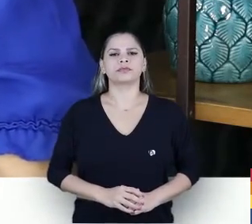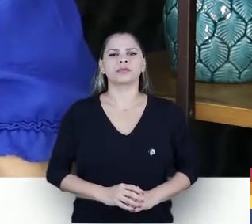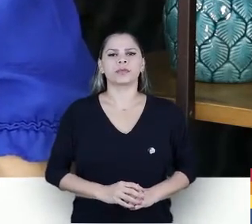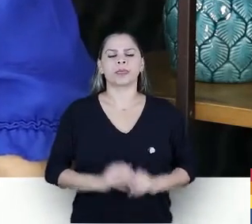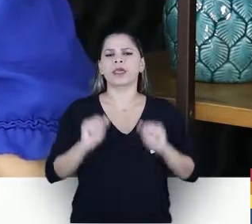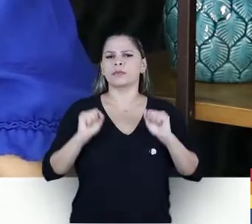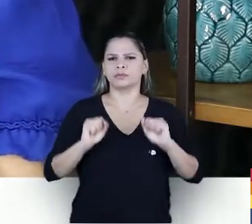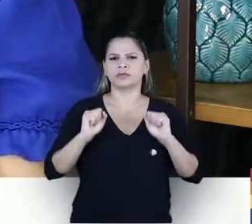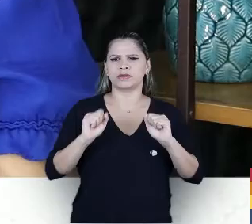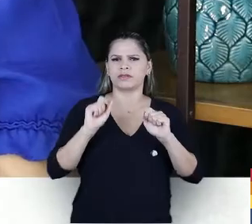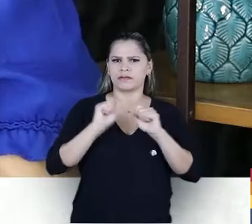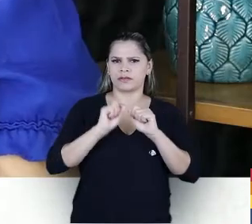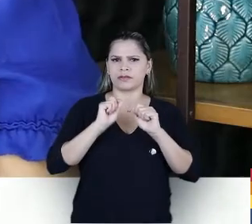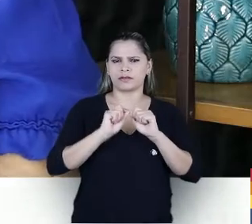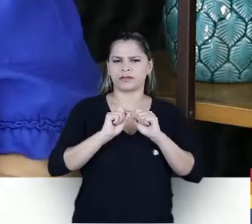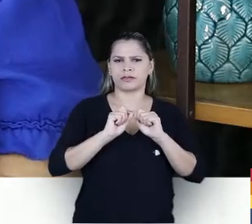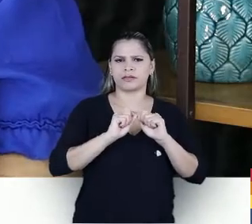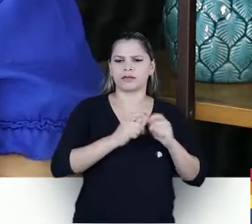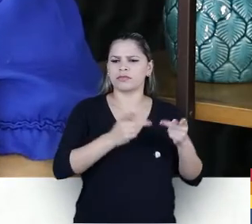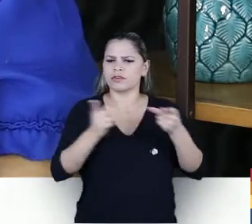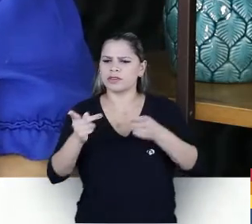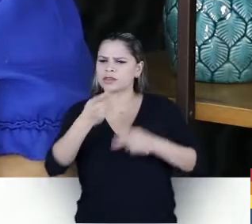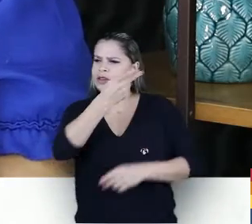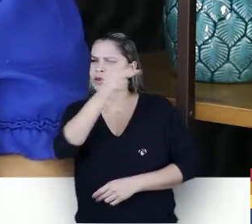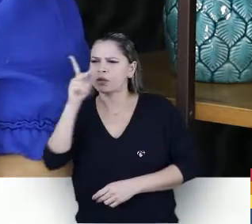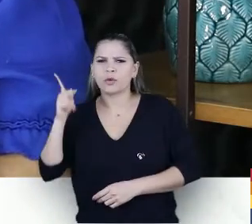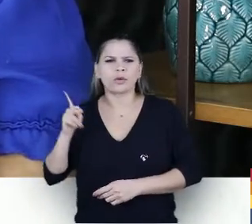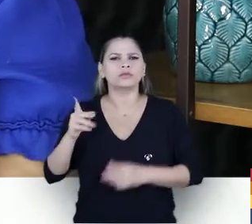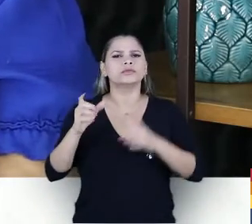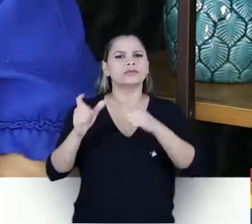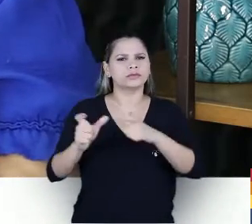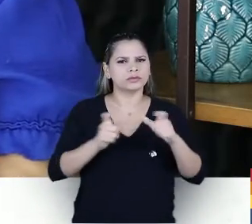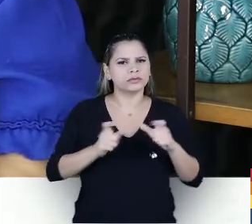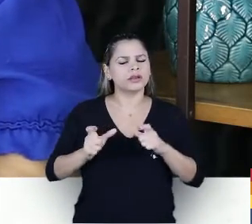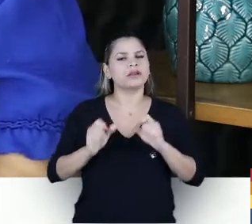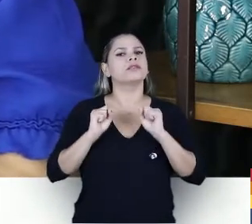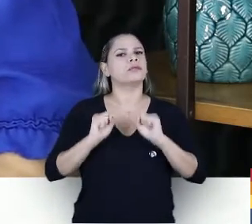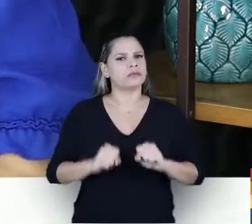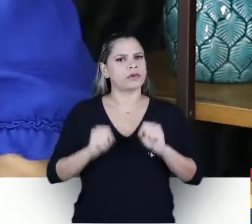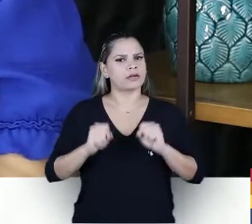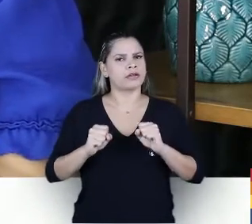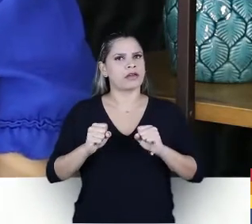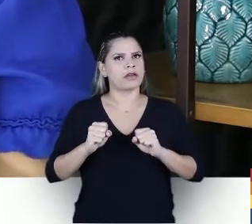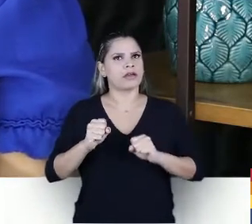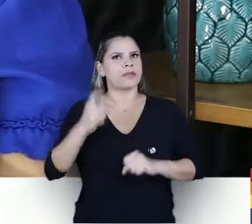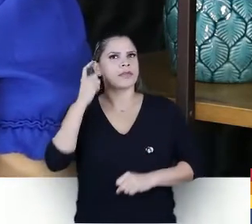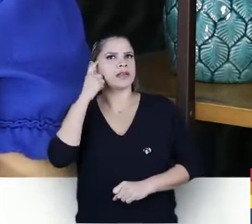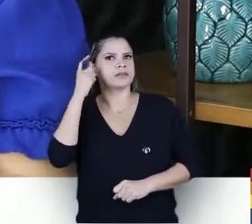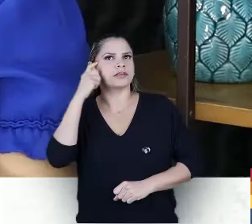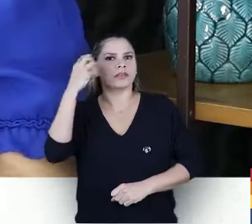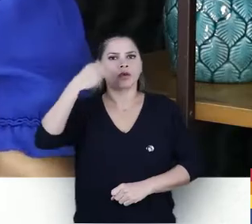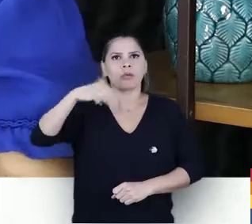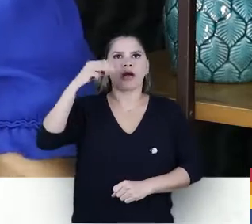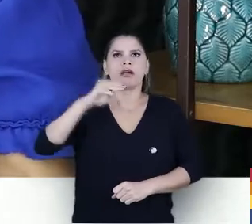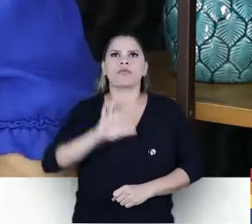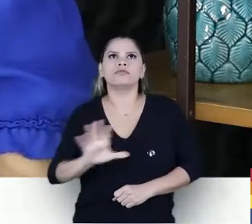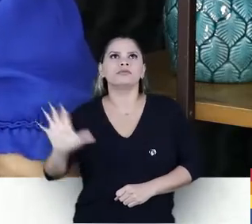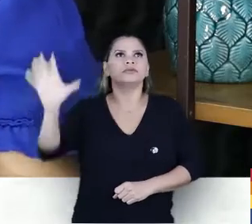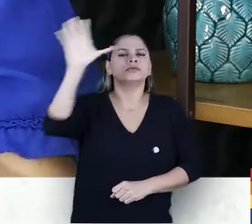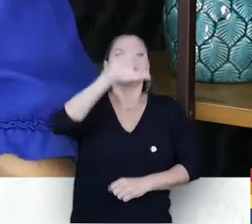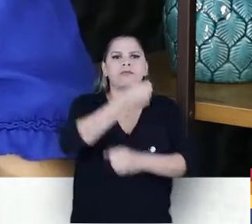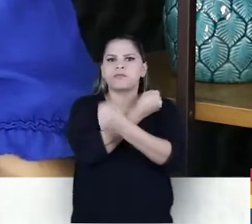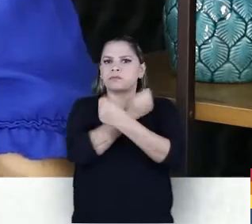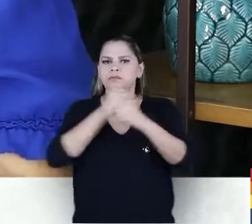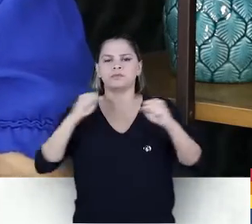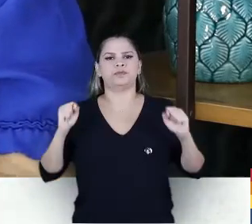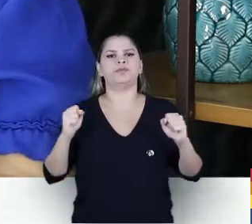que, por exemplo, eu estar dialogando com um estudante lá em Bacabal, para vir para cá, por exemplo,